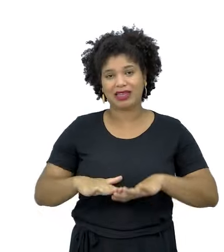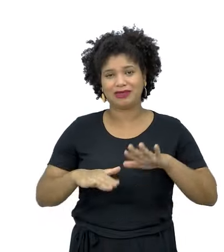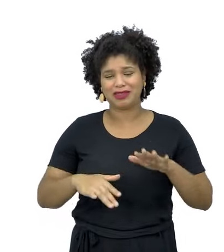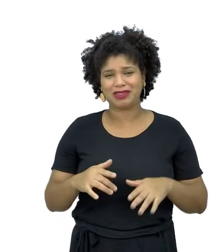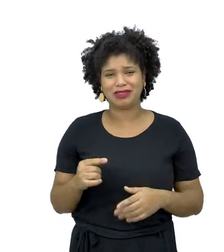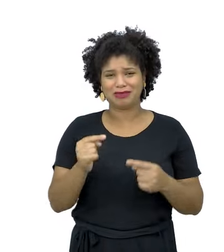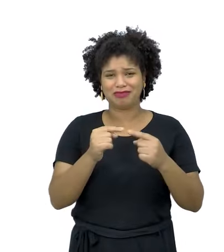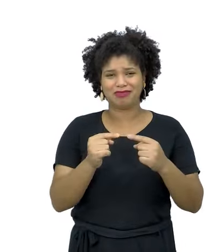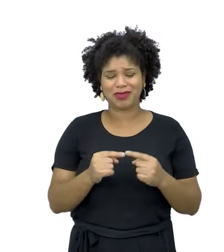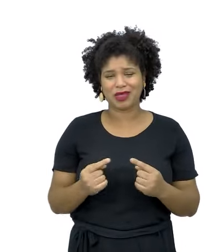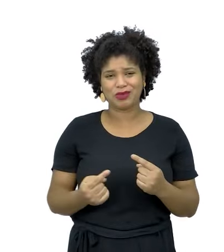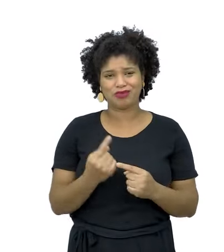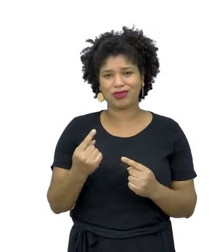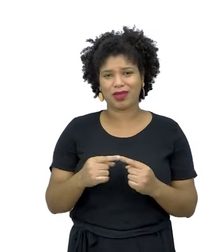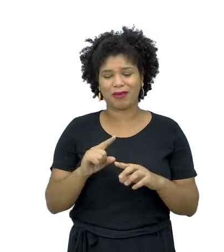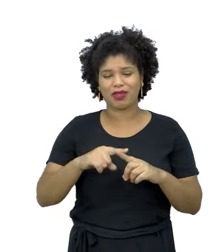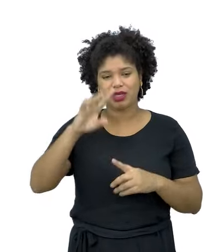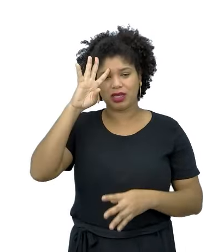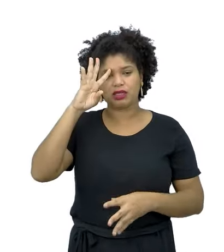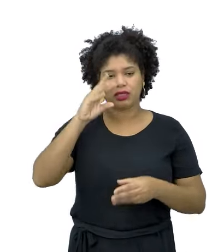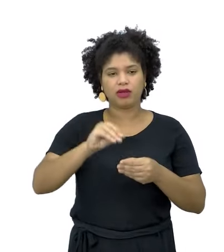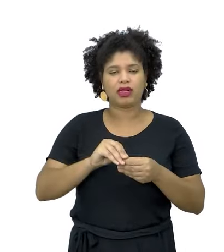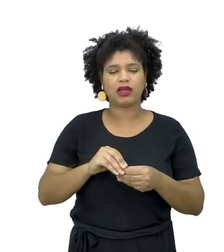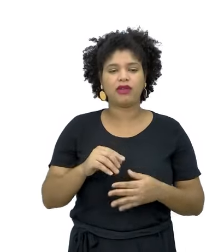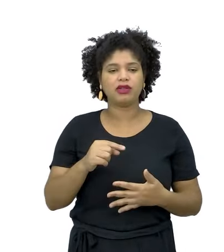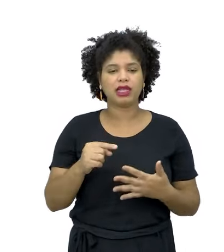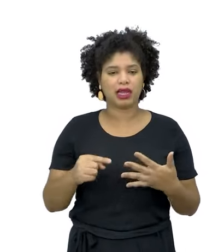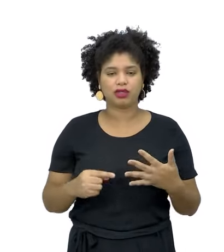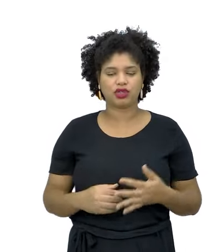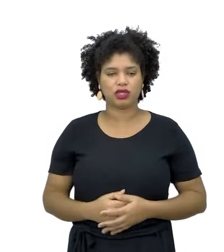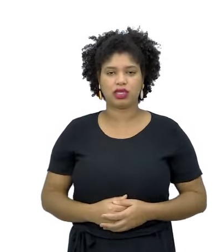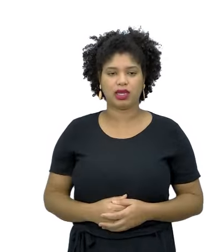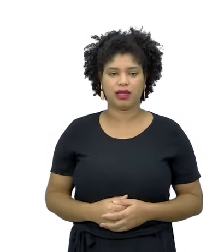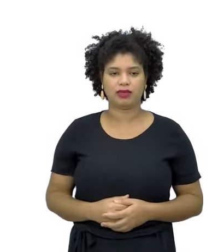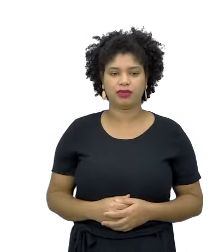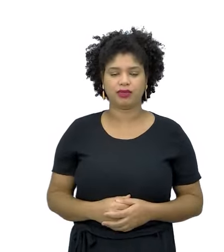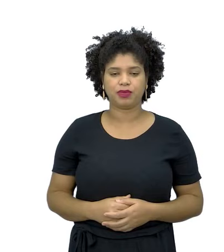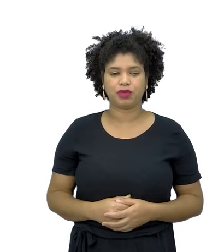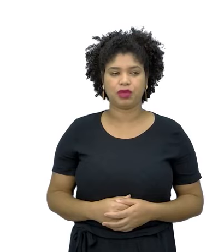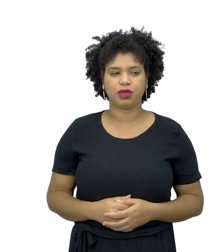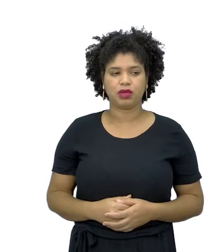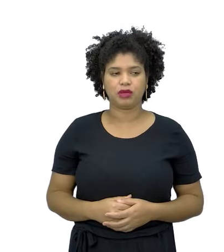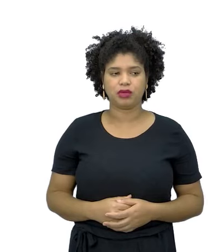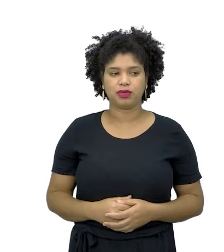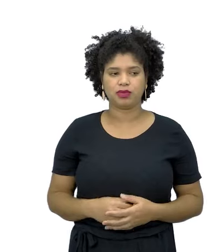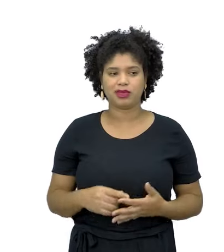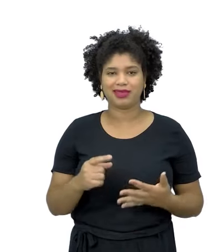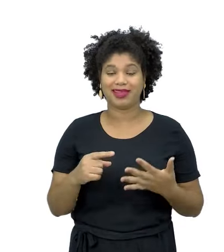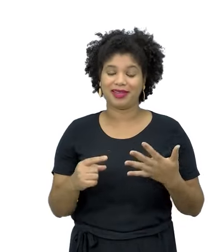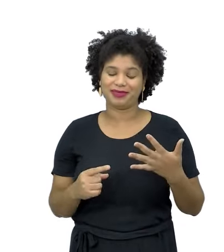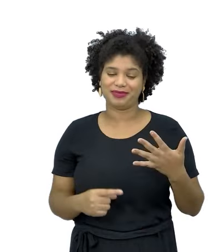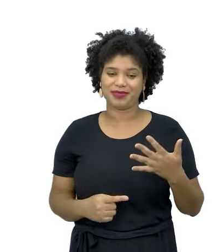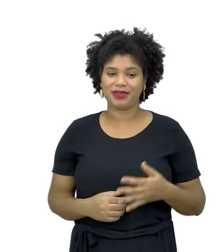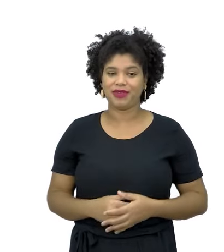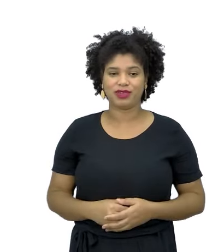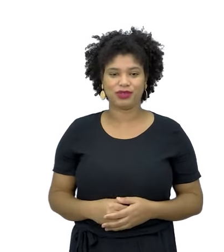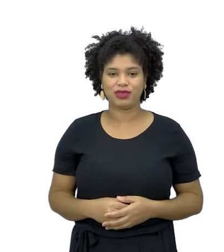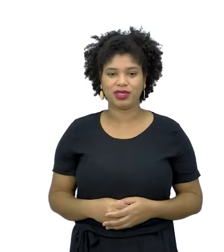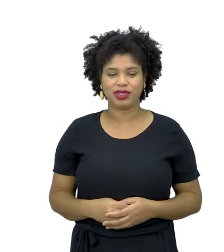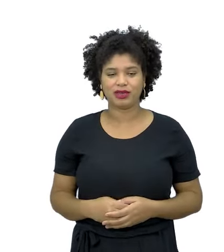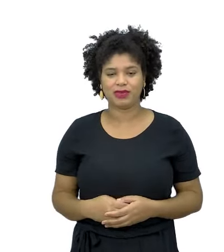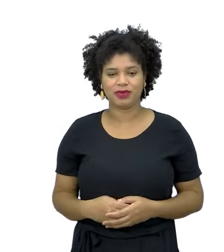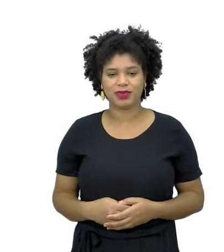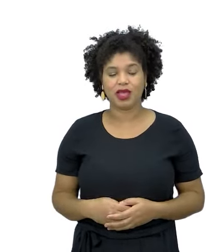significado e não pode ser entendido como ensino e aprendizagem de qualidade. Muito